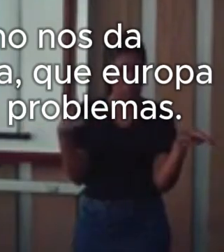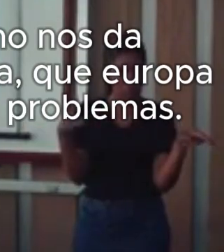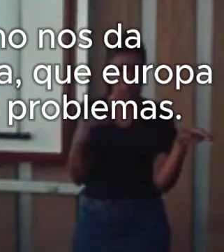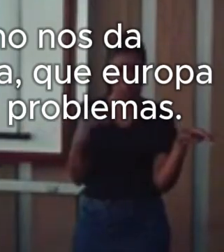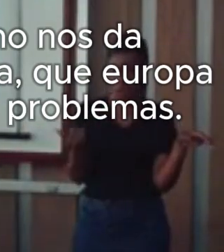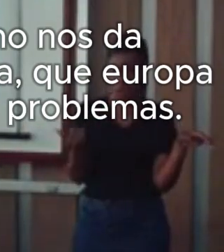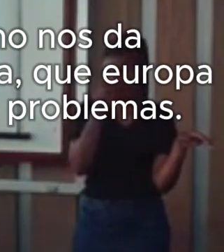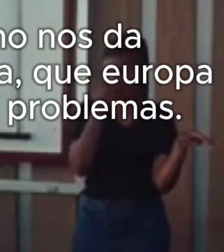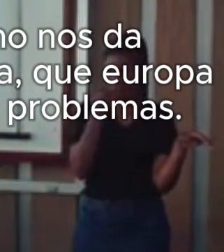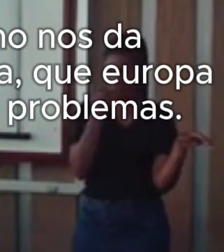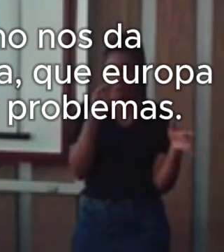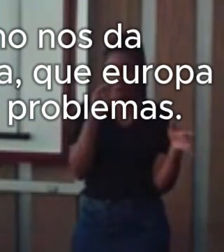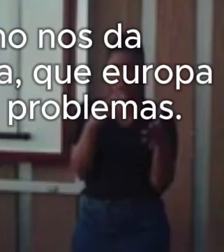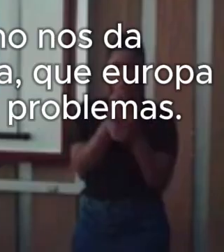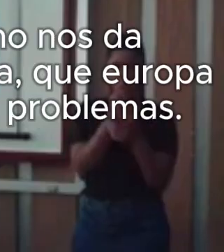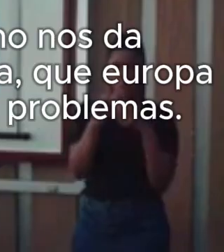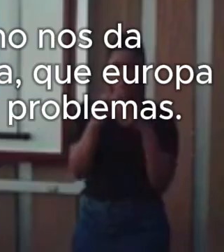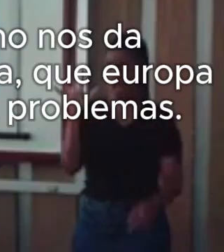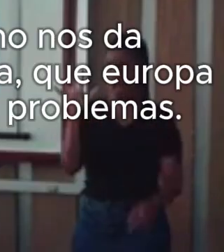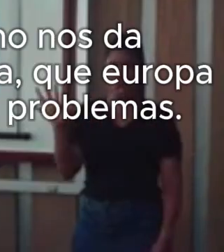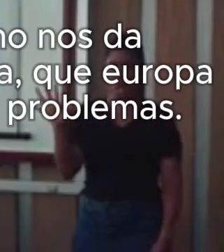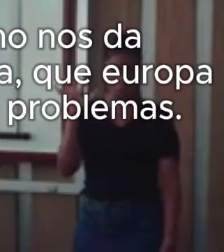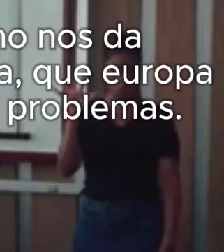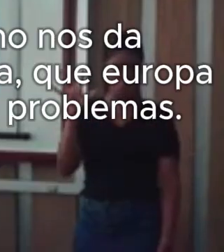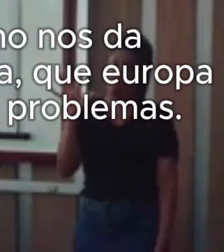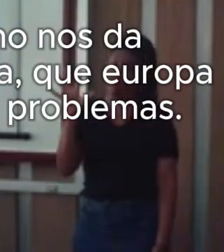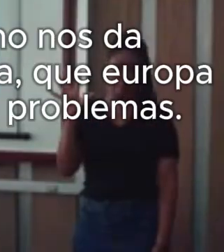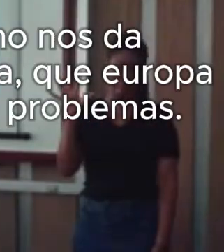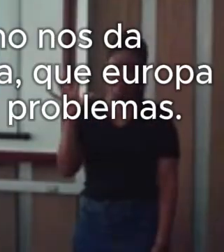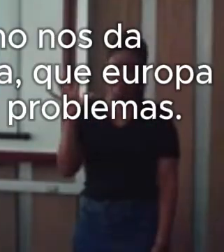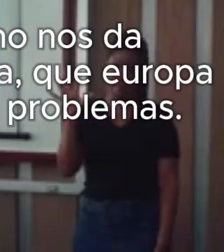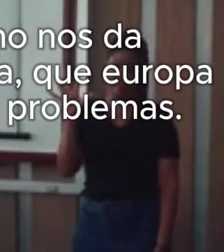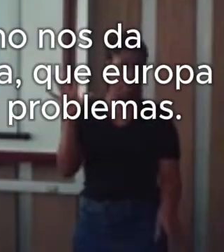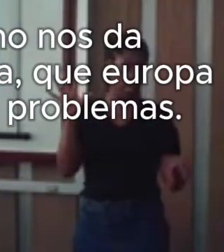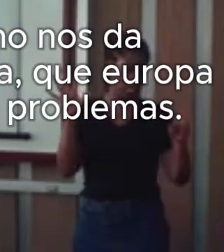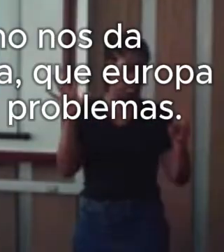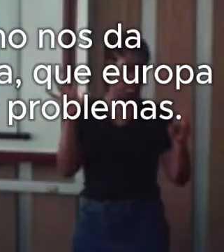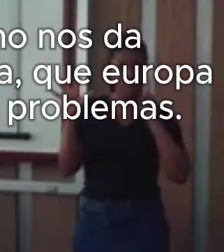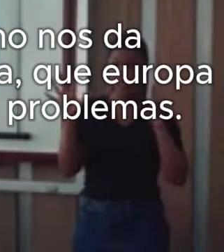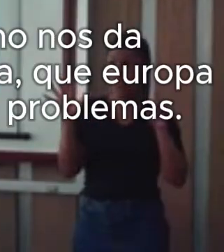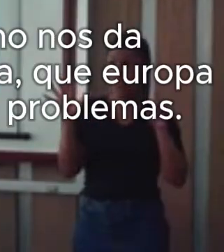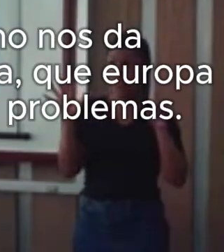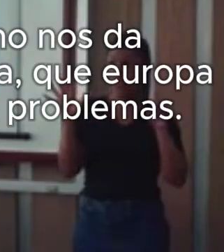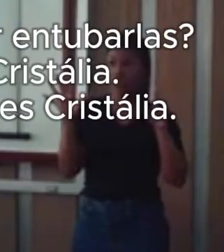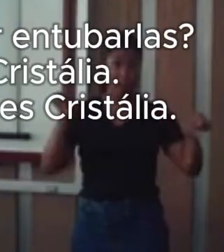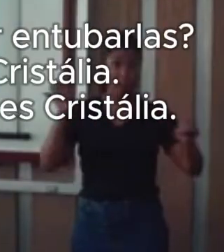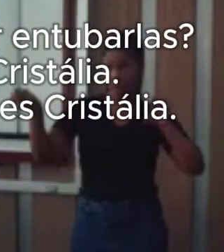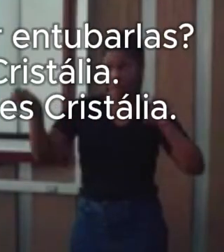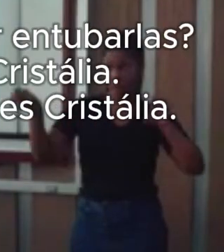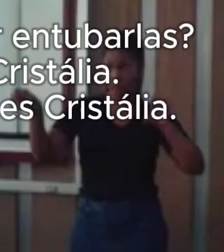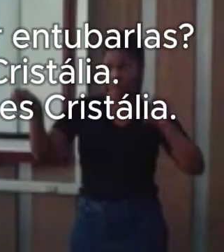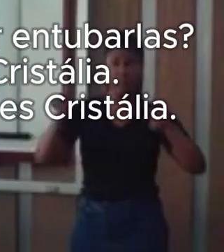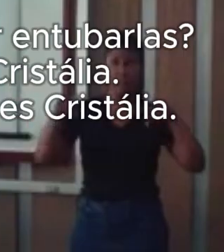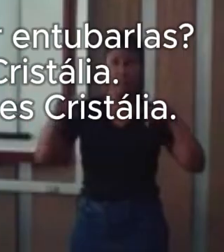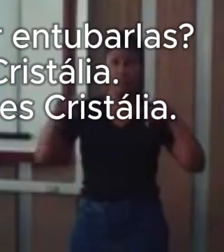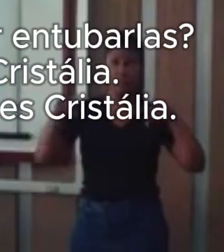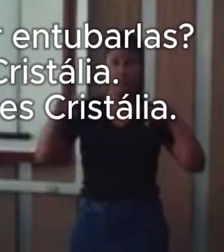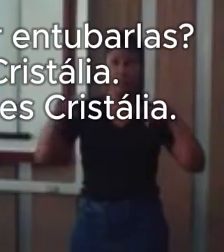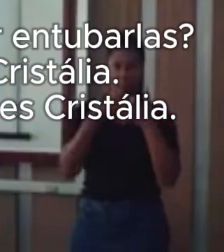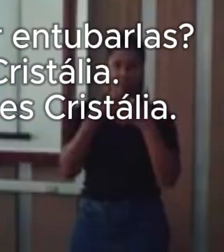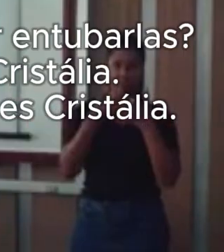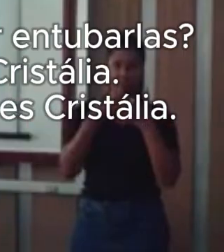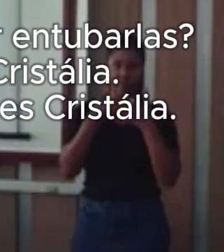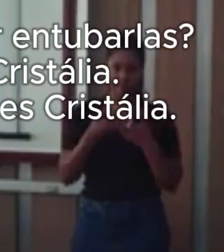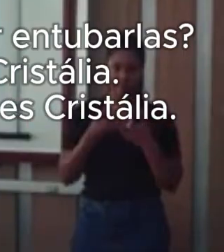a Europa e os Estados Unidos foram lá na fonte e pegaram tudo, né, a gente se ferra. Vocês sabem por quê que não teve gente morrendo nos